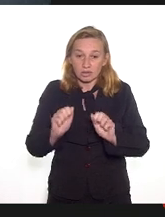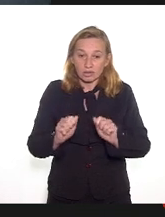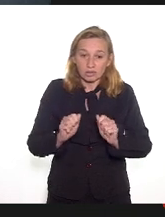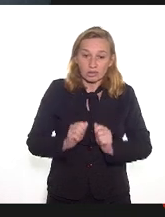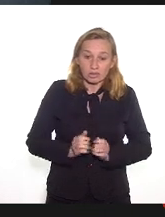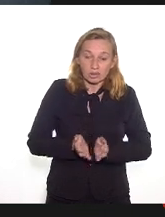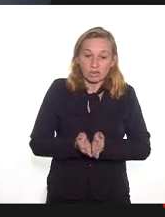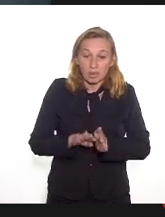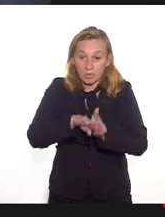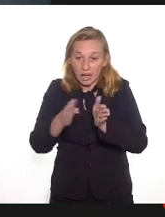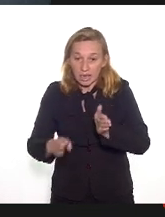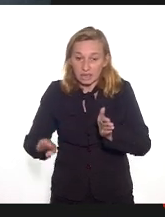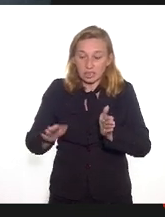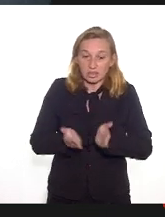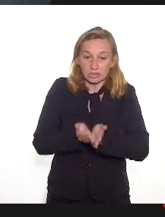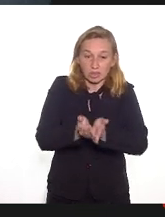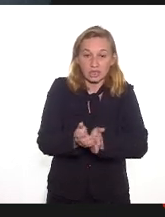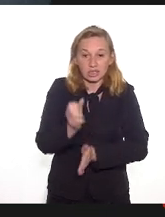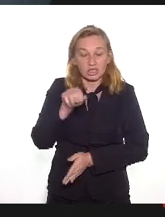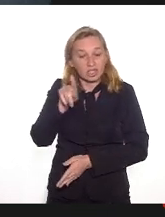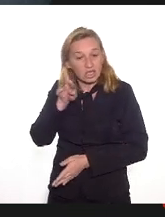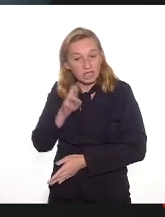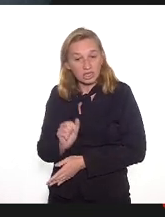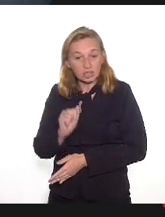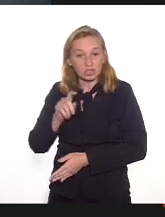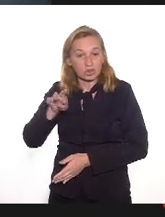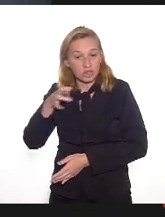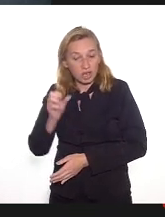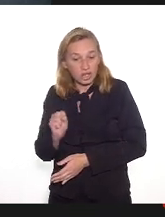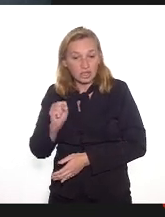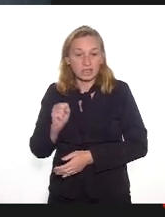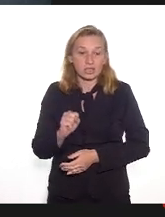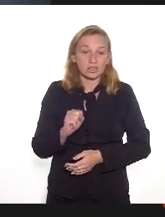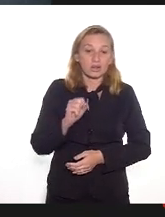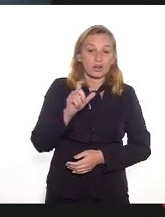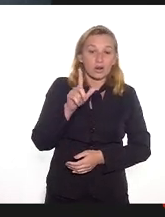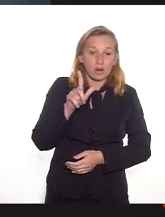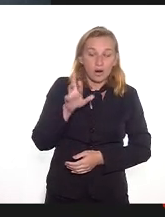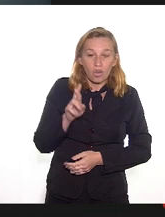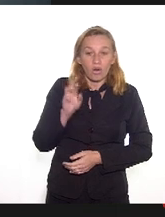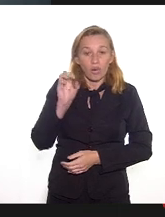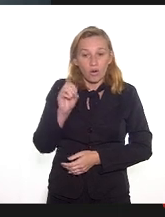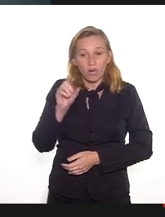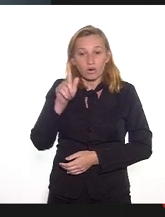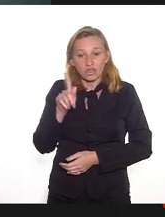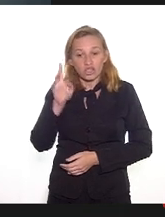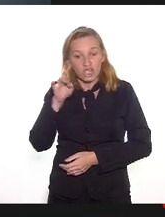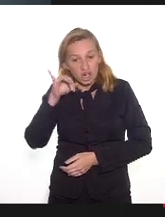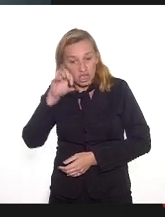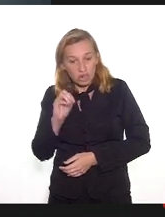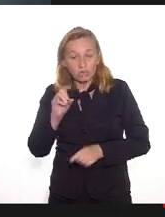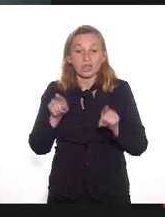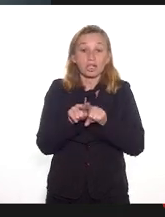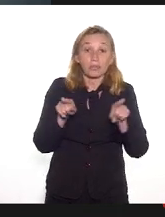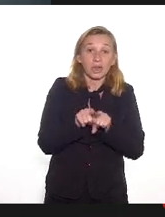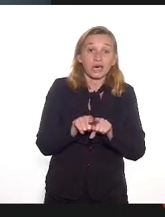Marítimos de Angra dos Reis, na pessoa do Fernando Figueiredo, senhor Rogerinho e também